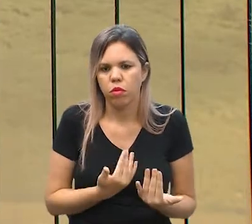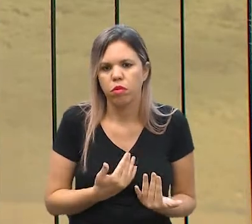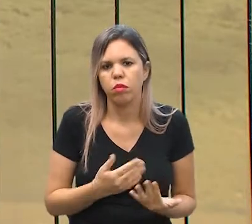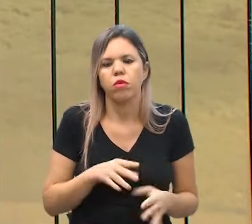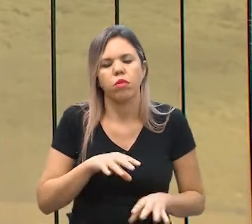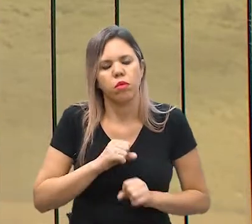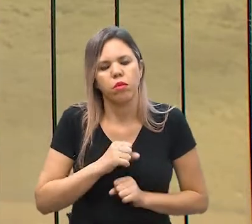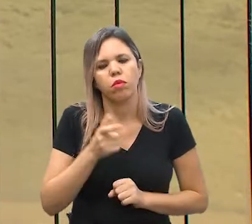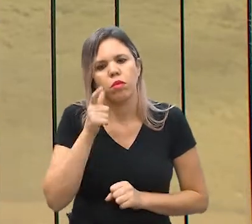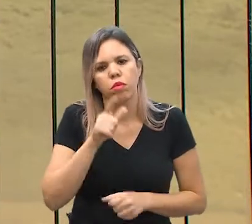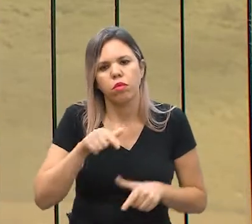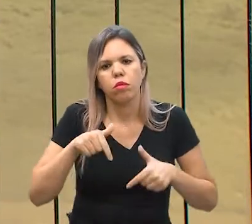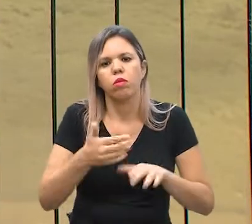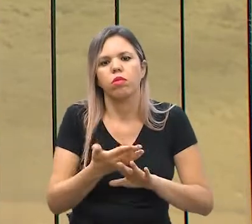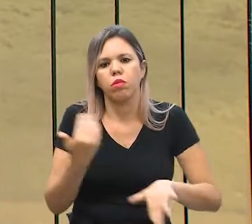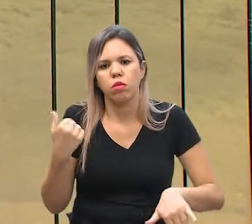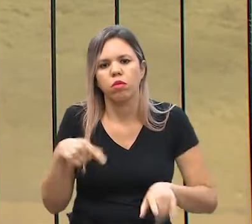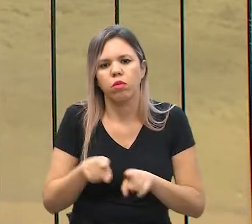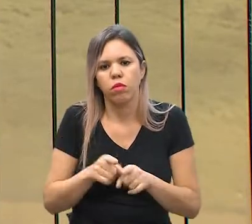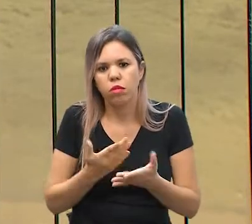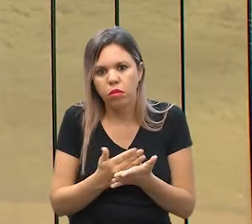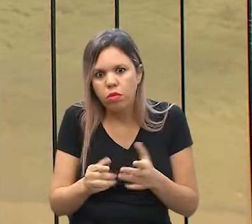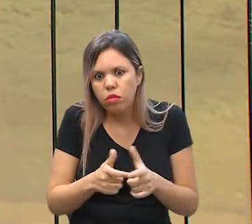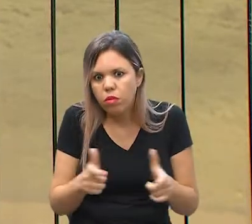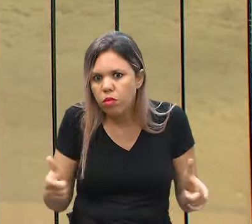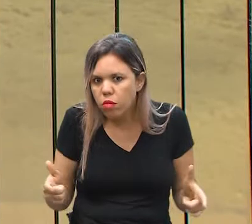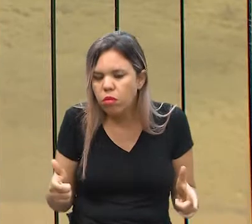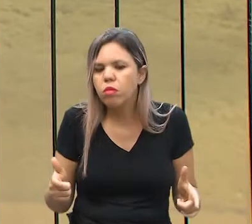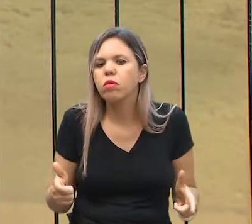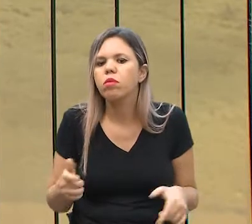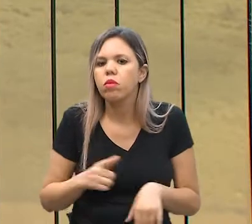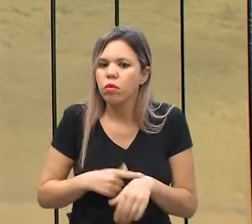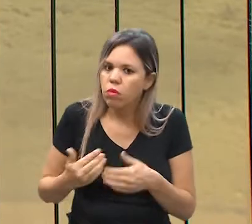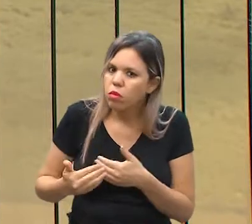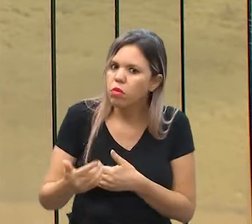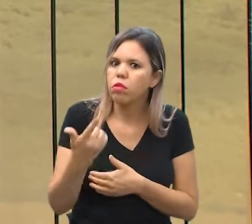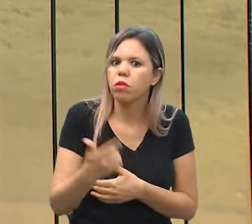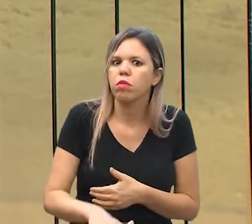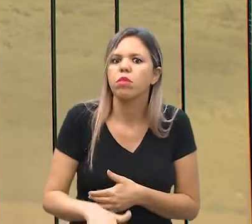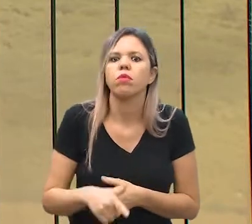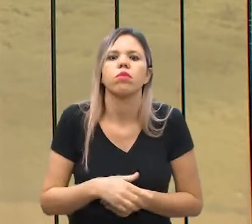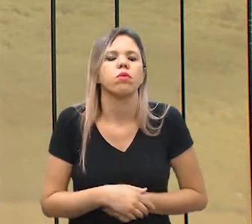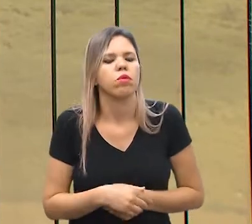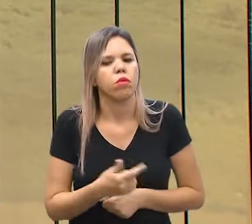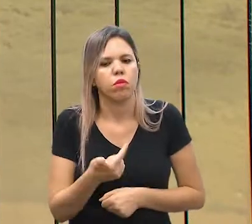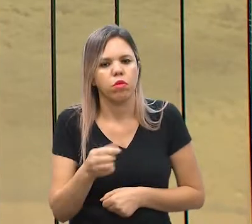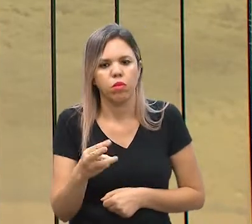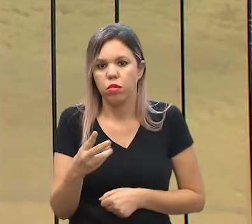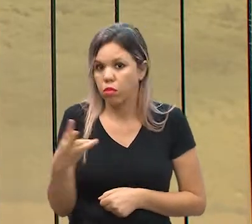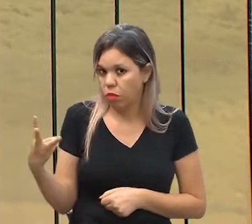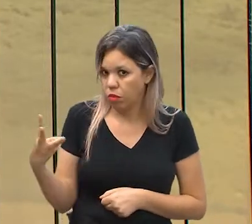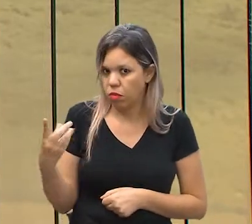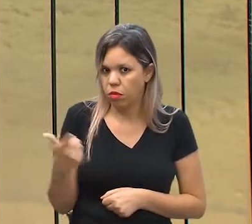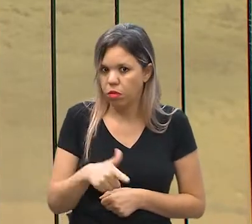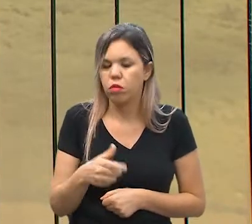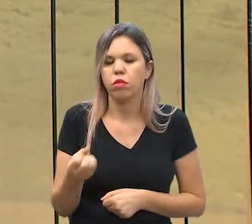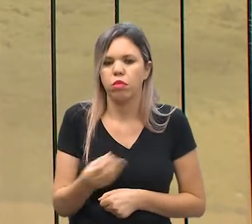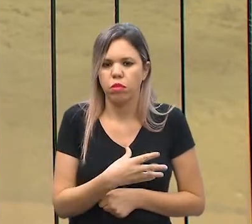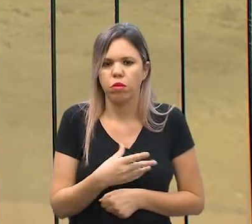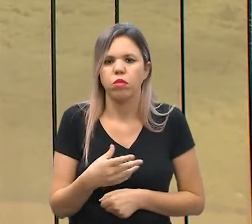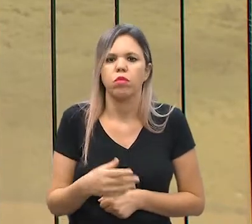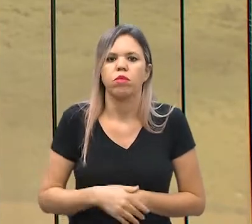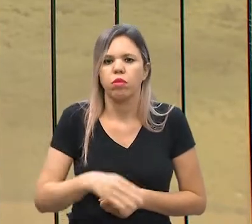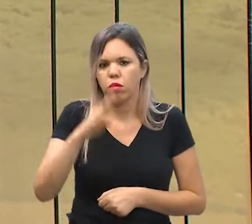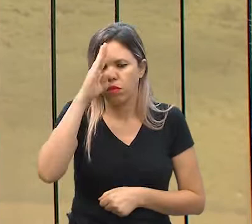juventude, estava um pouco mais afastado, ele começou a crescer nos últimos tempos de novo. E aí, em 2013, a gente tem novamente um